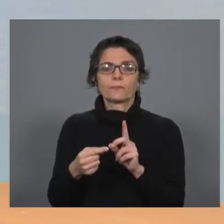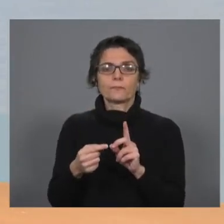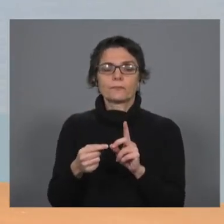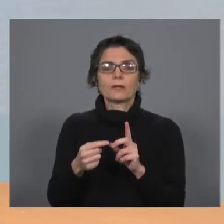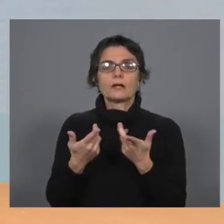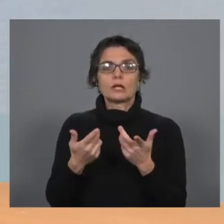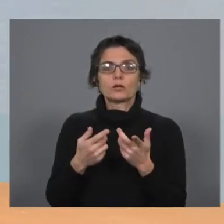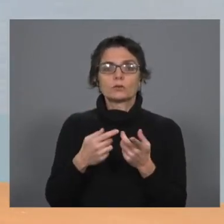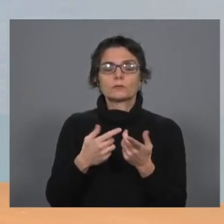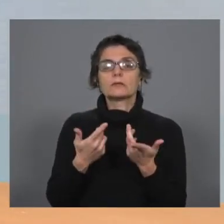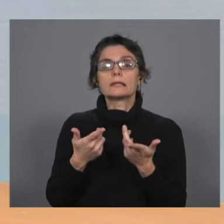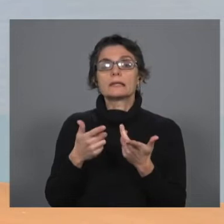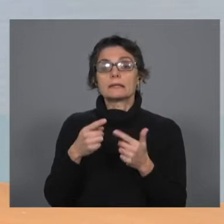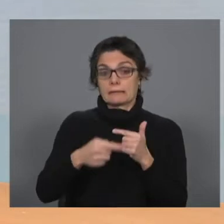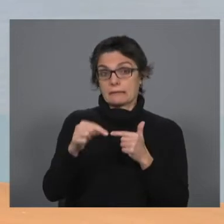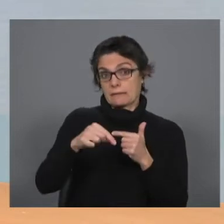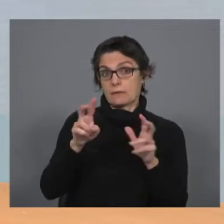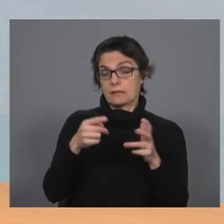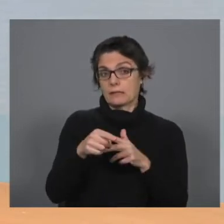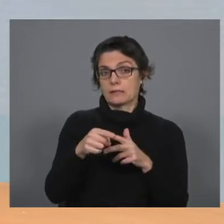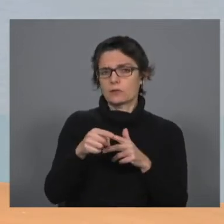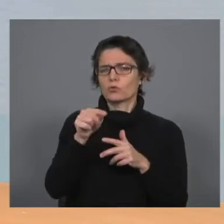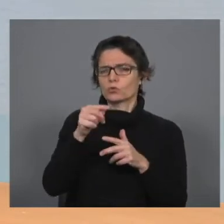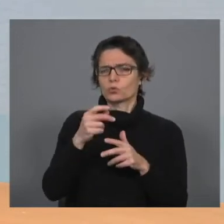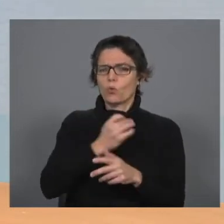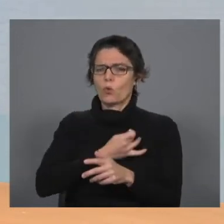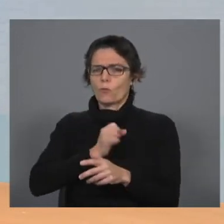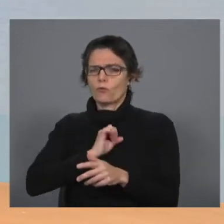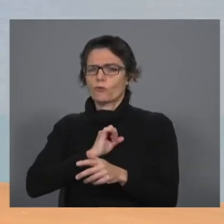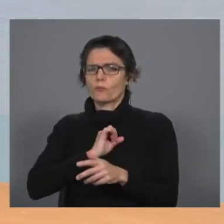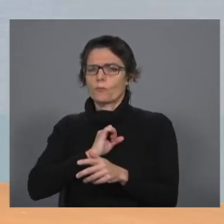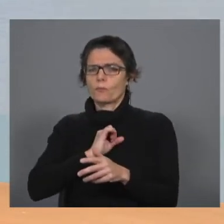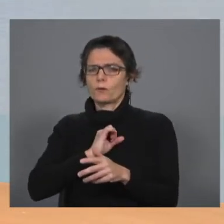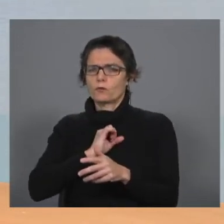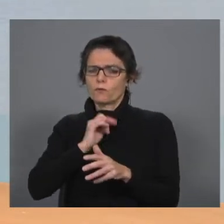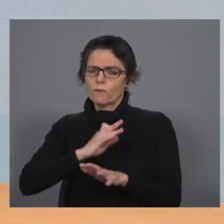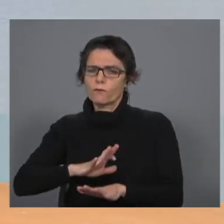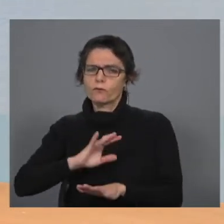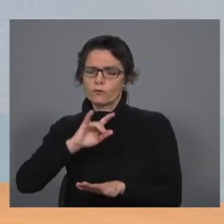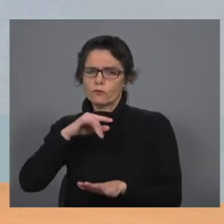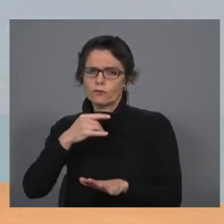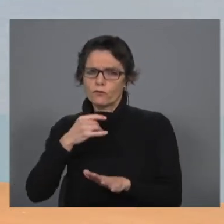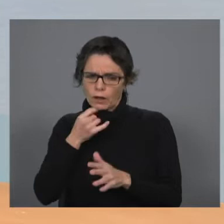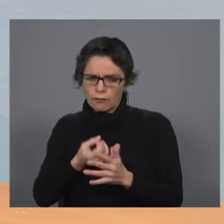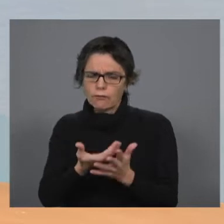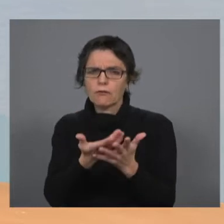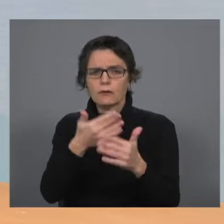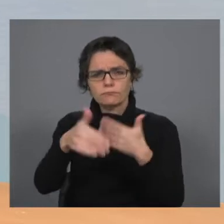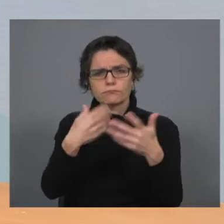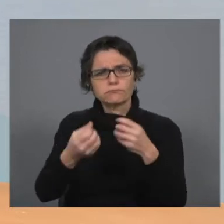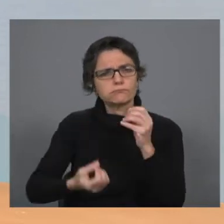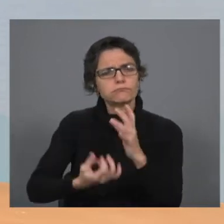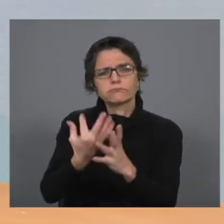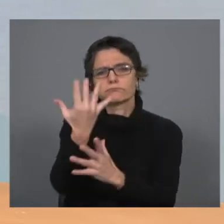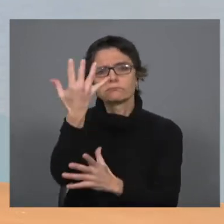semana: permanecei no meu amor e produzireis muitos frutos. Como habitualmente foram